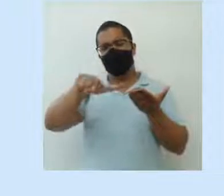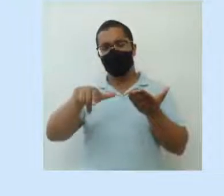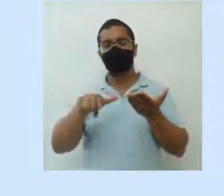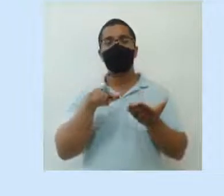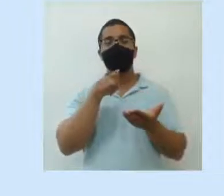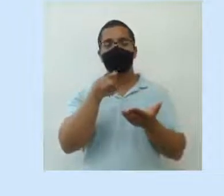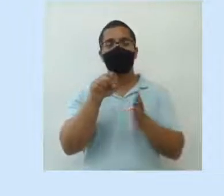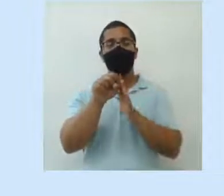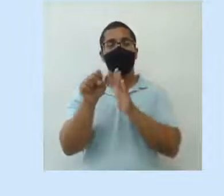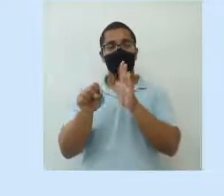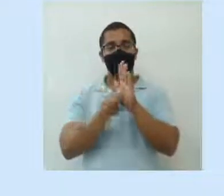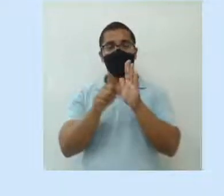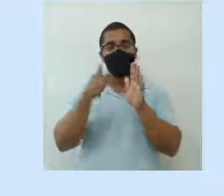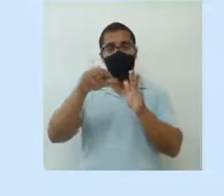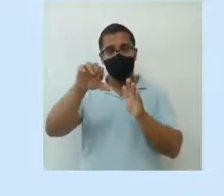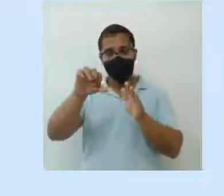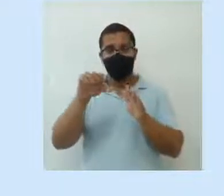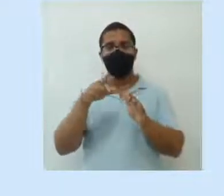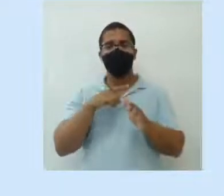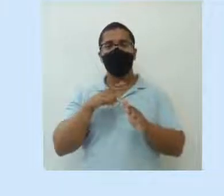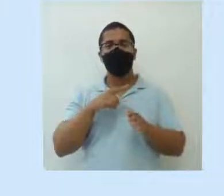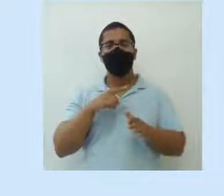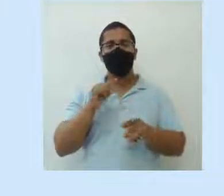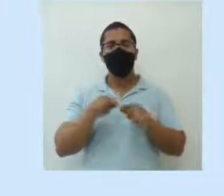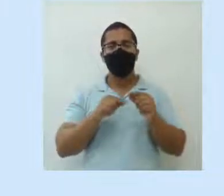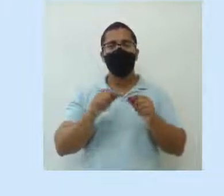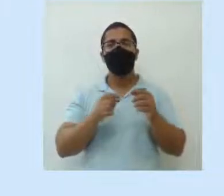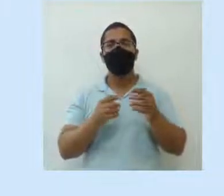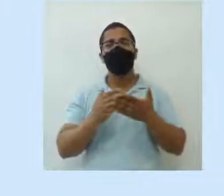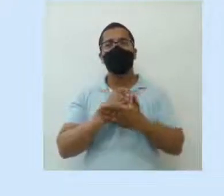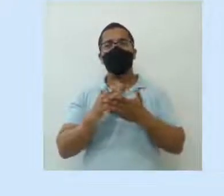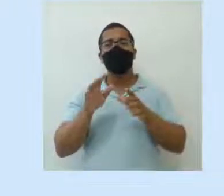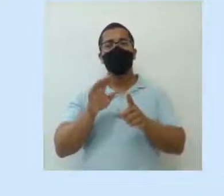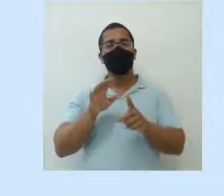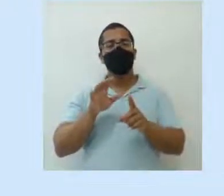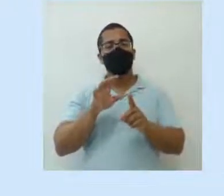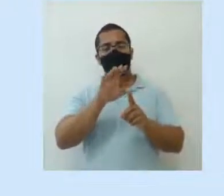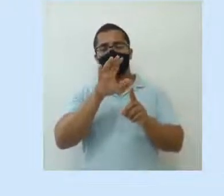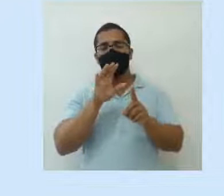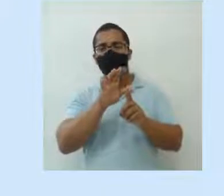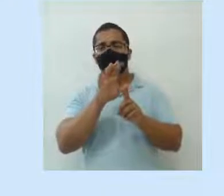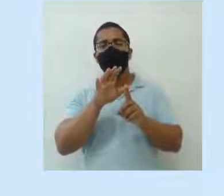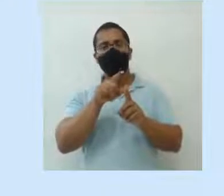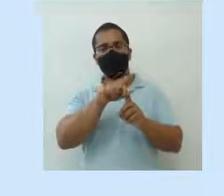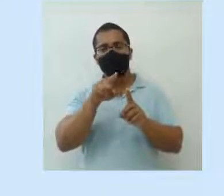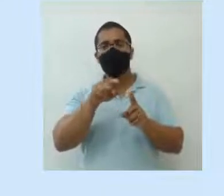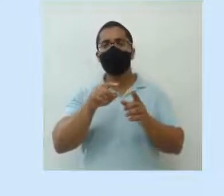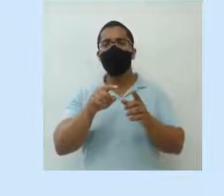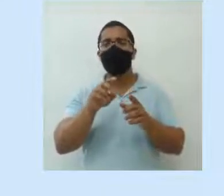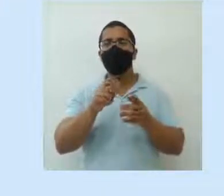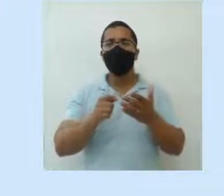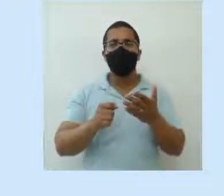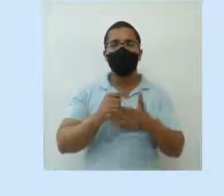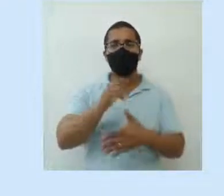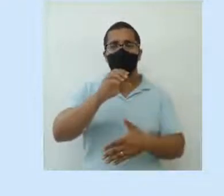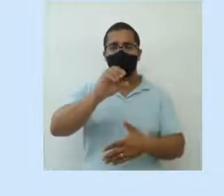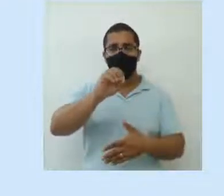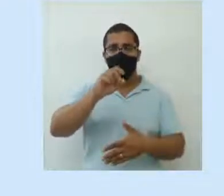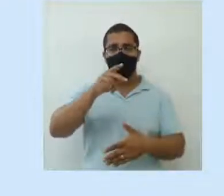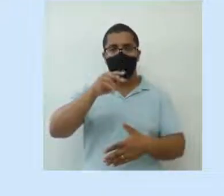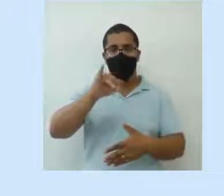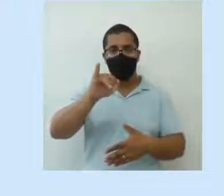incentivavam o consumo do ópio, né, na China. Então, de represália, o governo